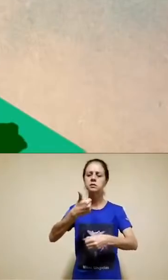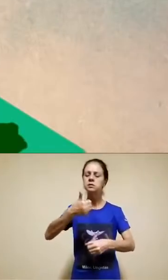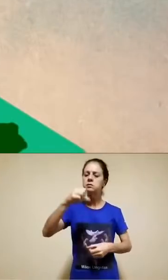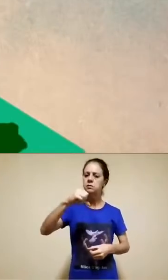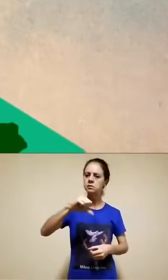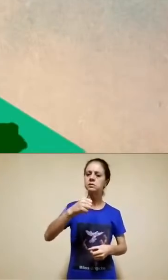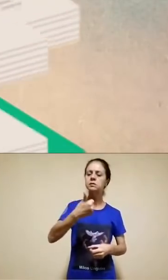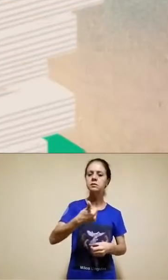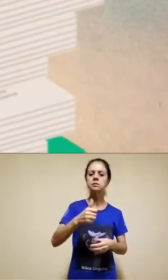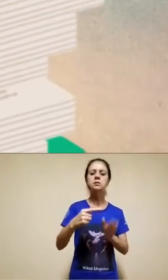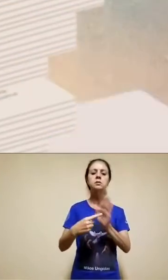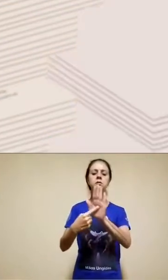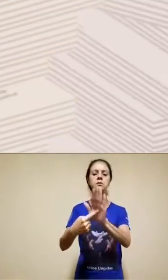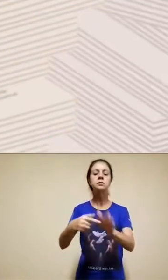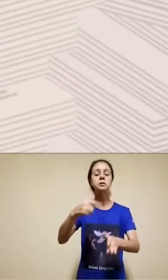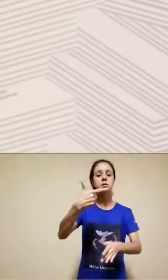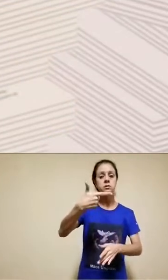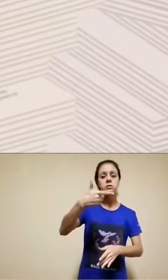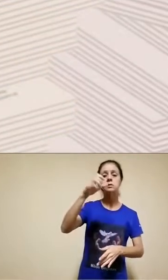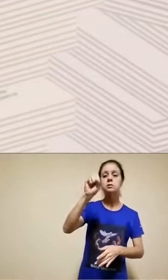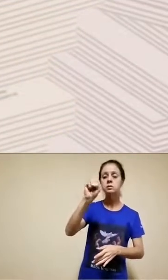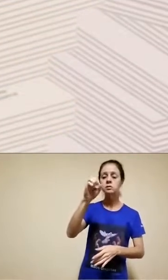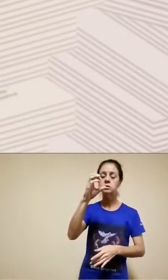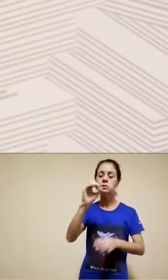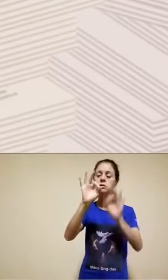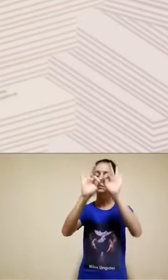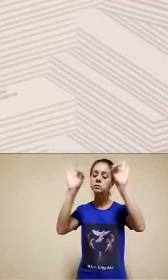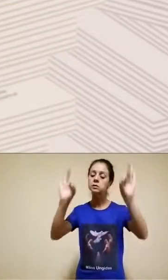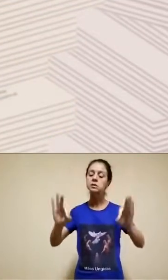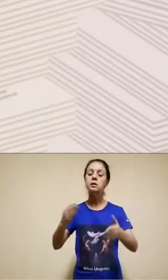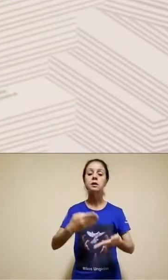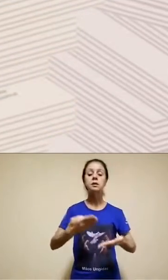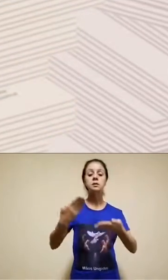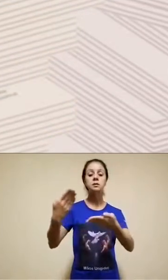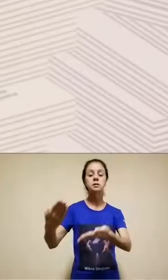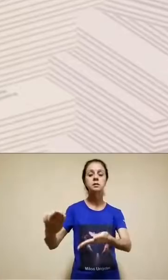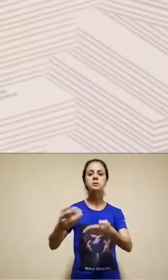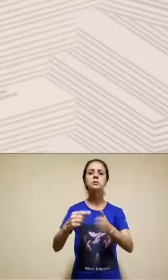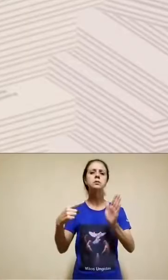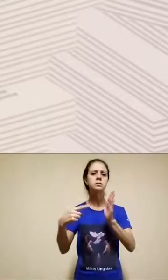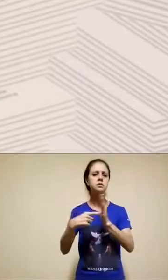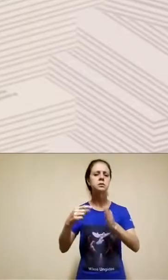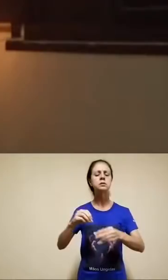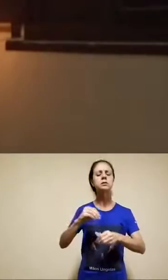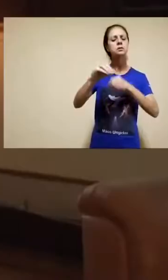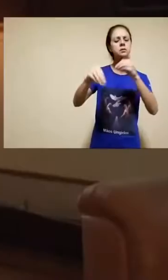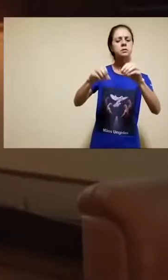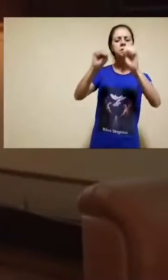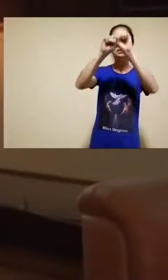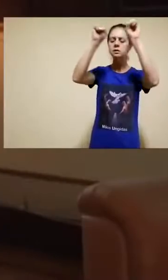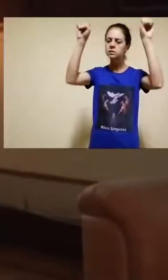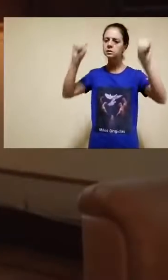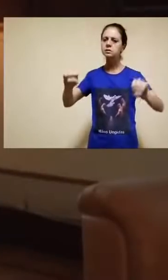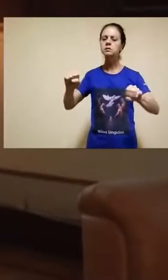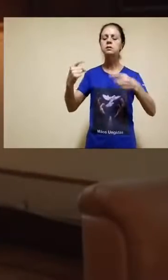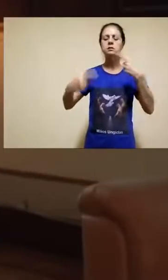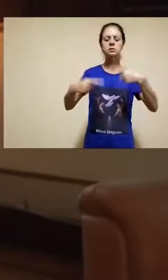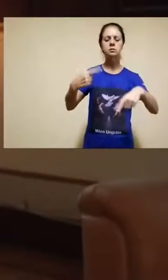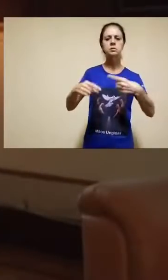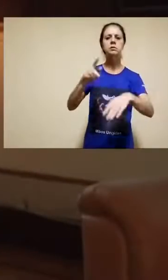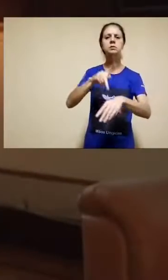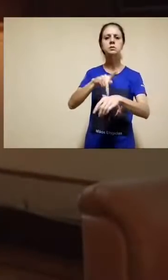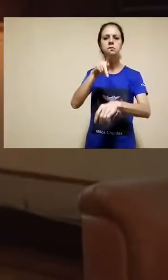cerca de 280 projetos foram apresentados com o objetivo de mudar o sistema político do país. O que pretende a